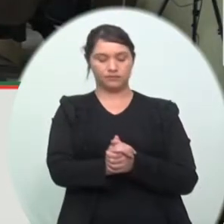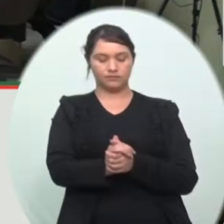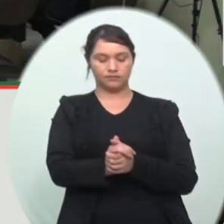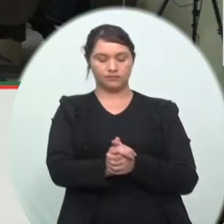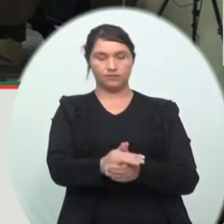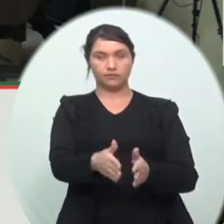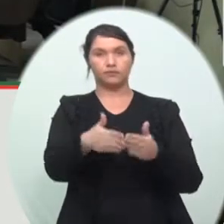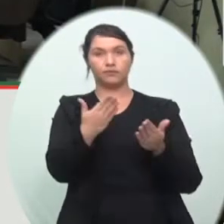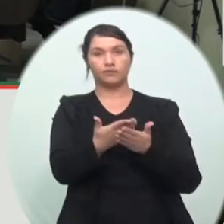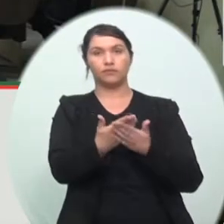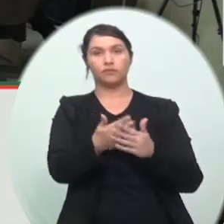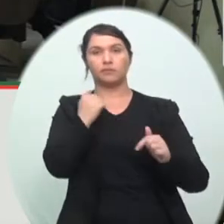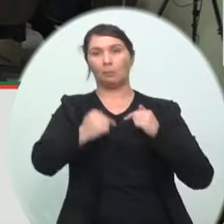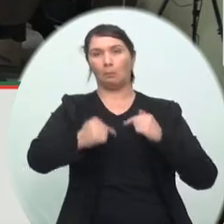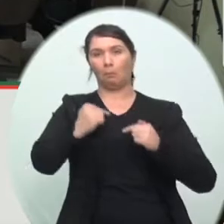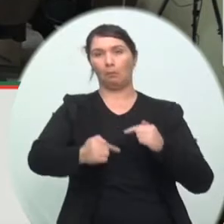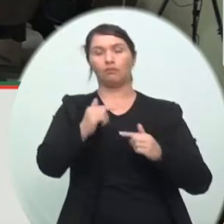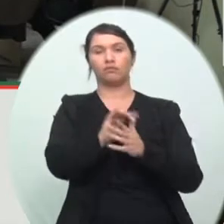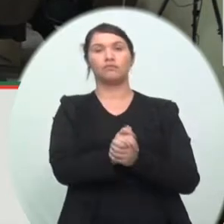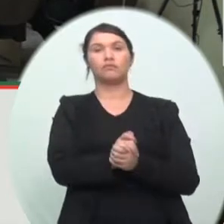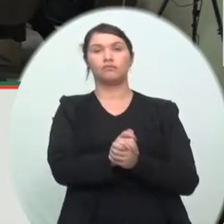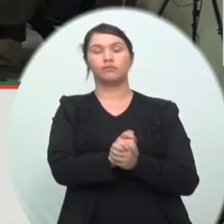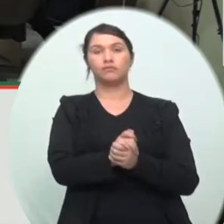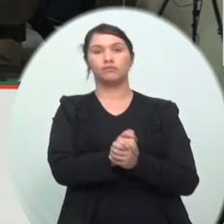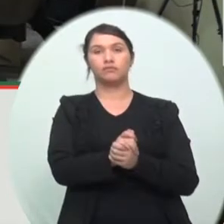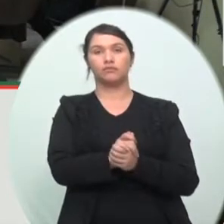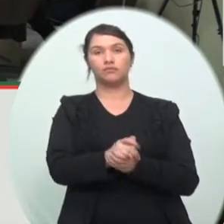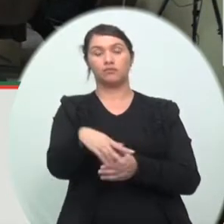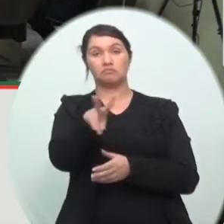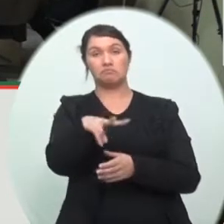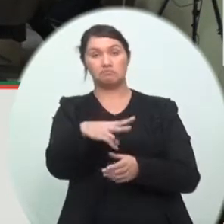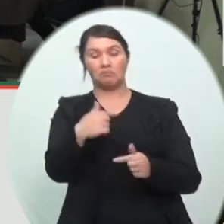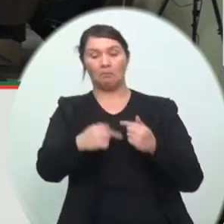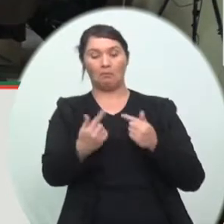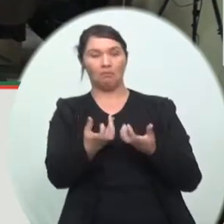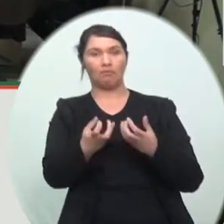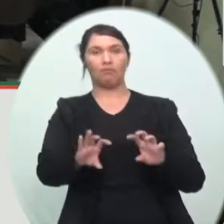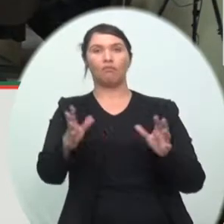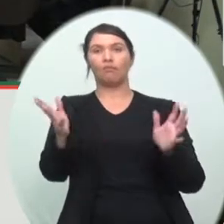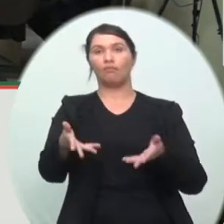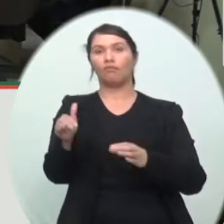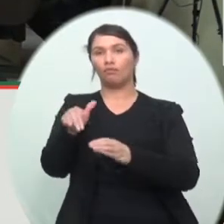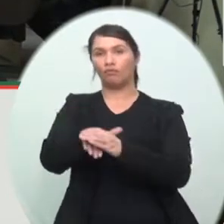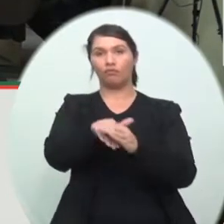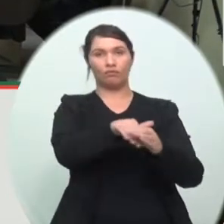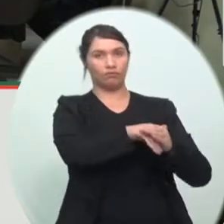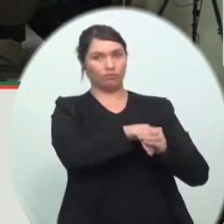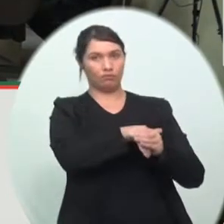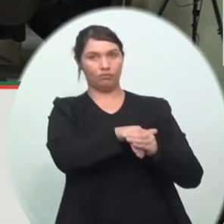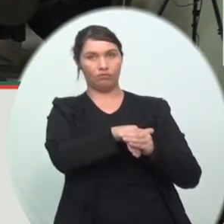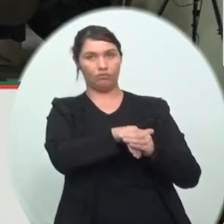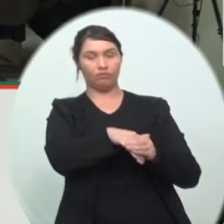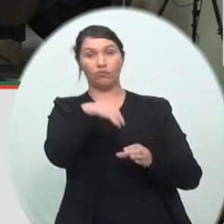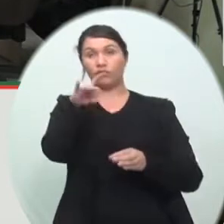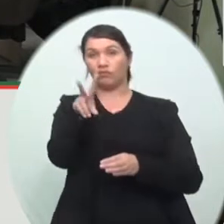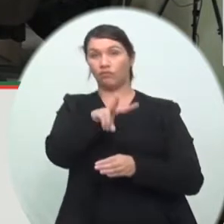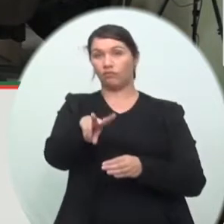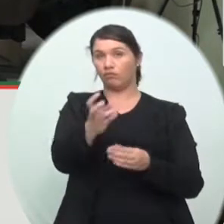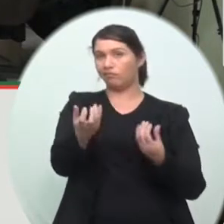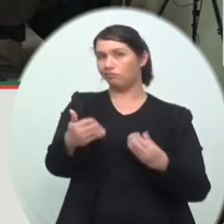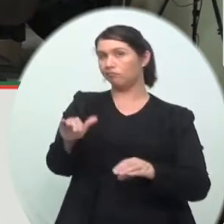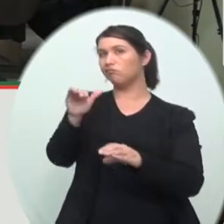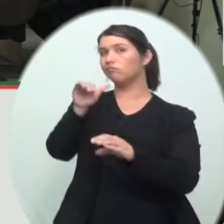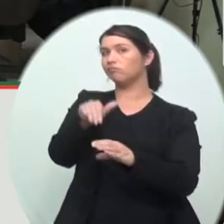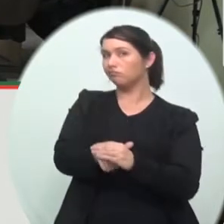O requerimento continua em discussão. Não havendo quem queira discutir, está em votação. Os favoráveis permaneçam